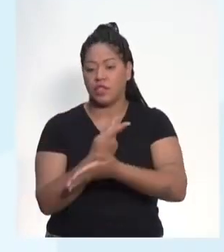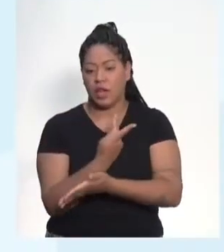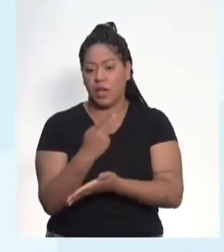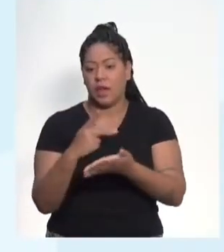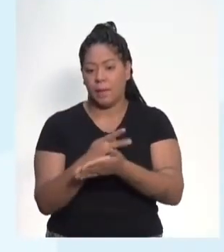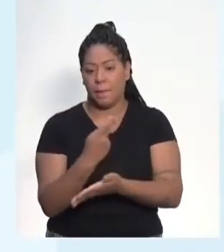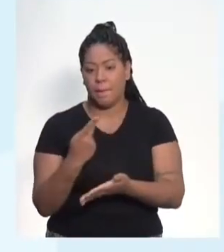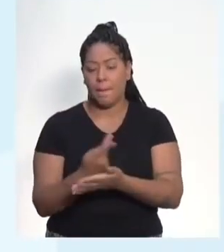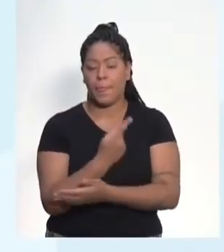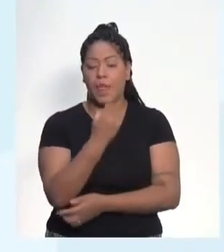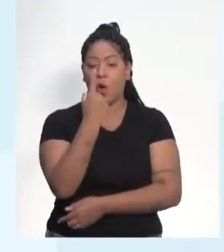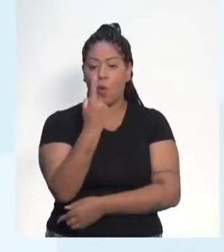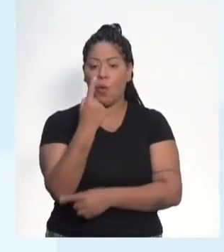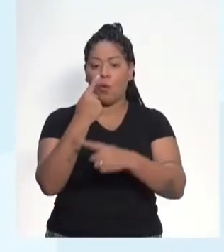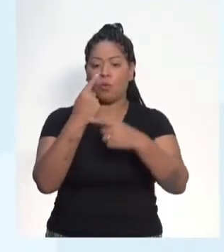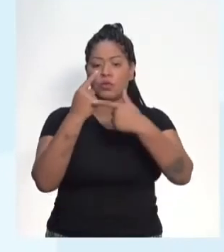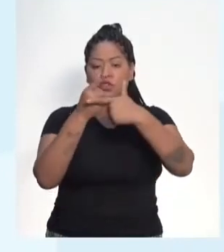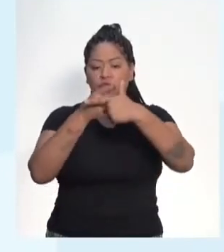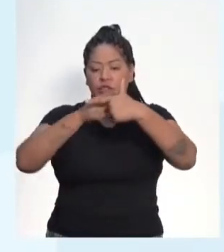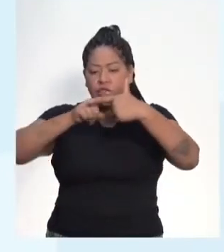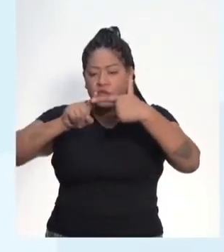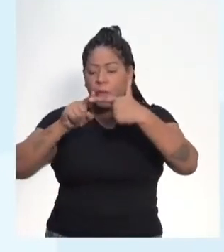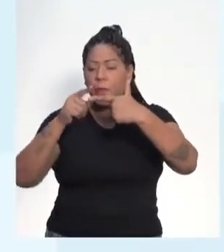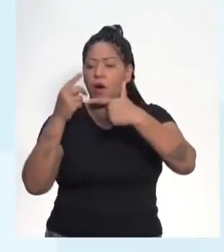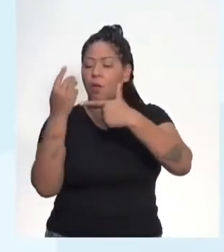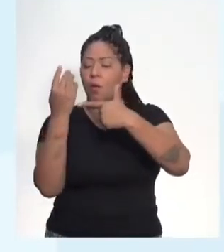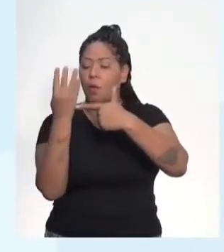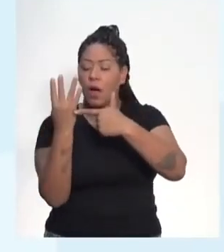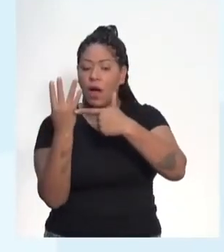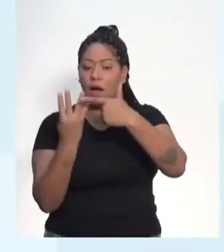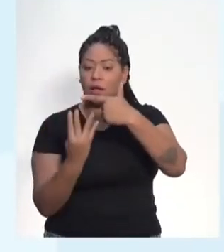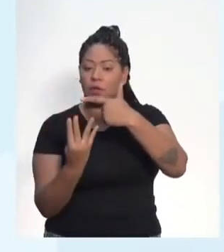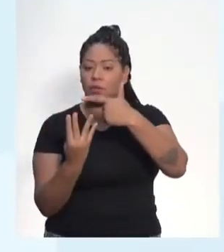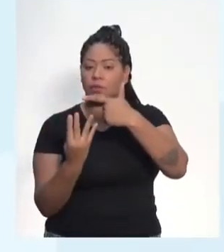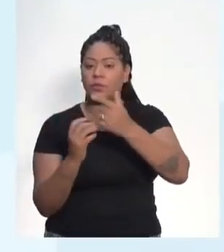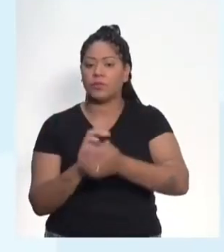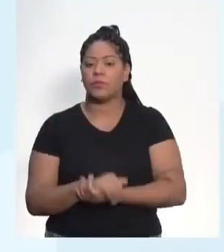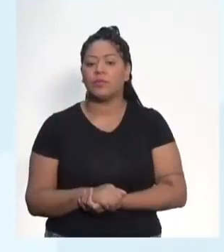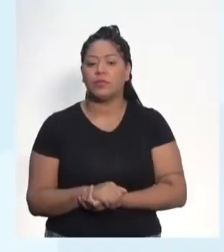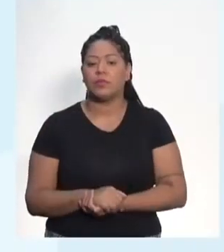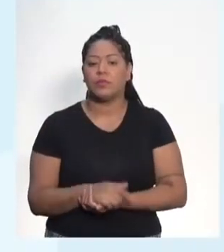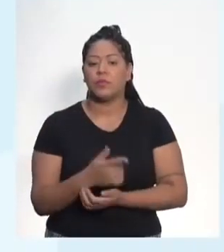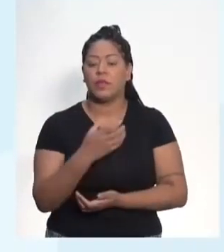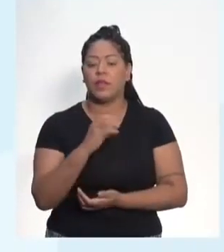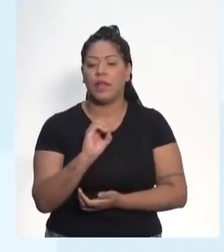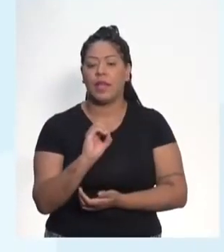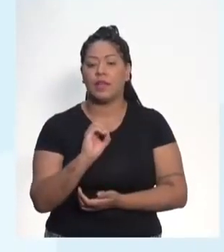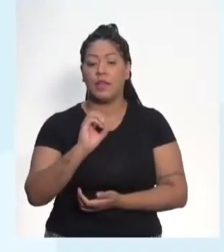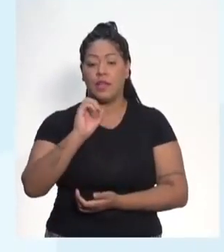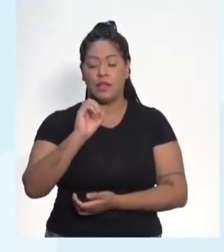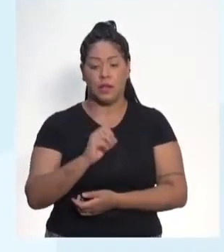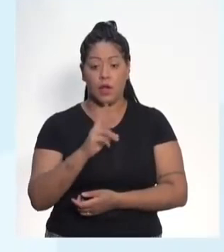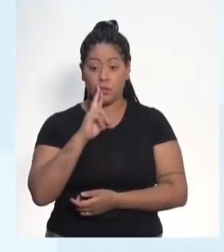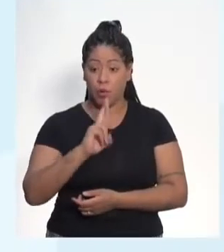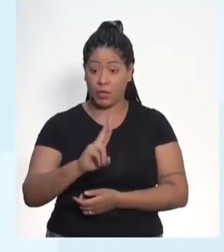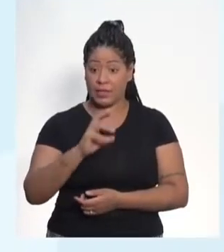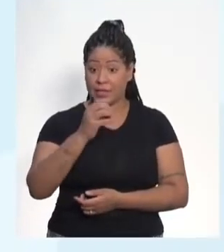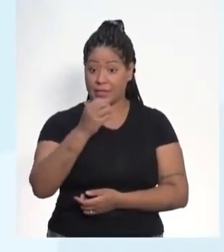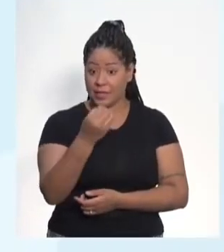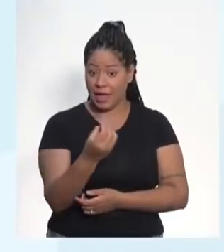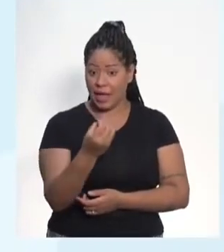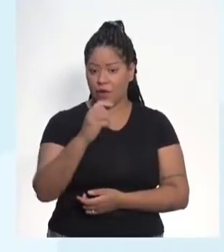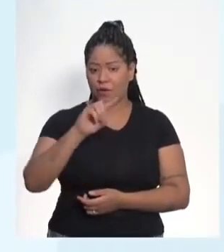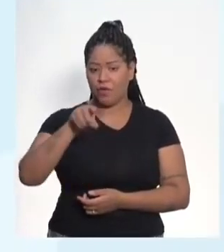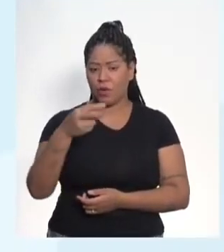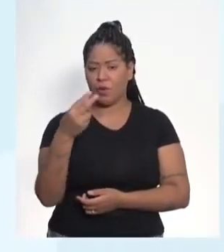0,25. 1 dividido por 4, ok? 10, não é isso? Então, 0,4 vezes 2,